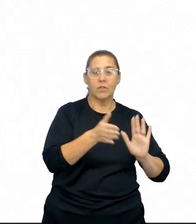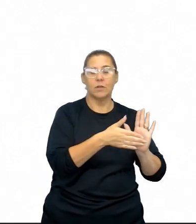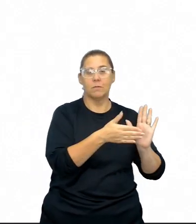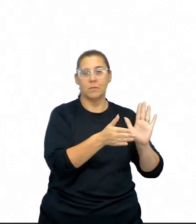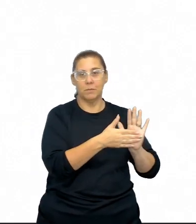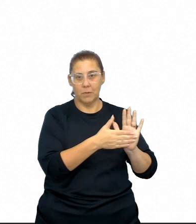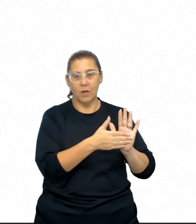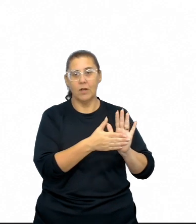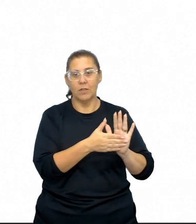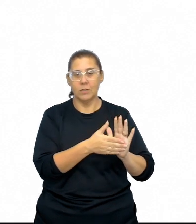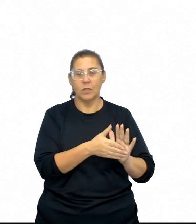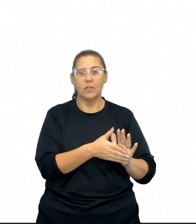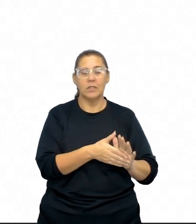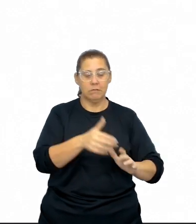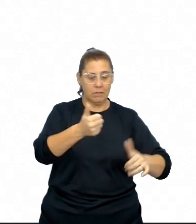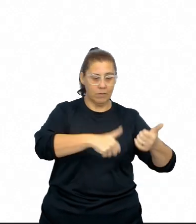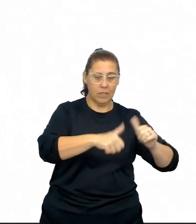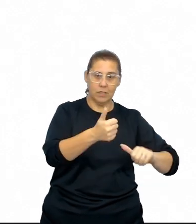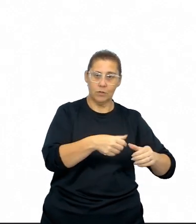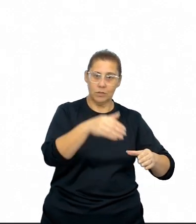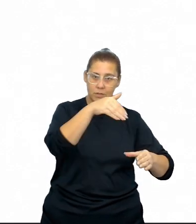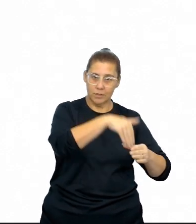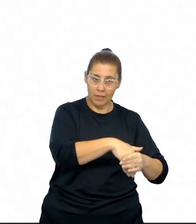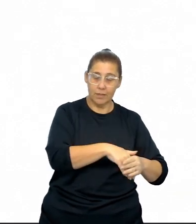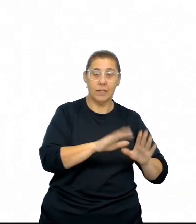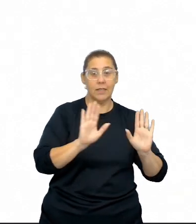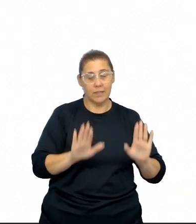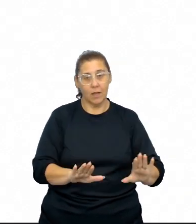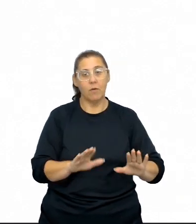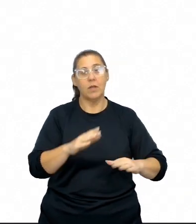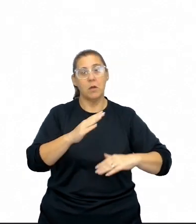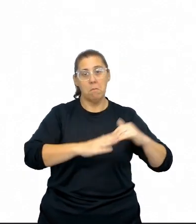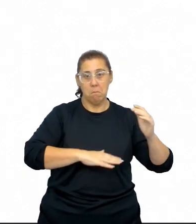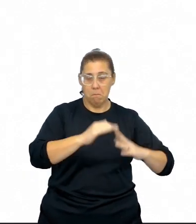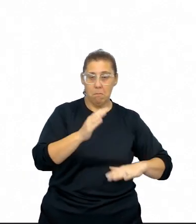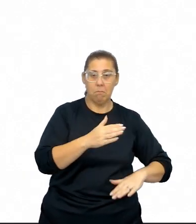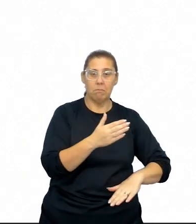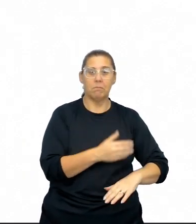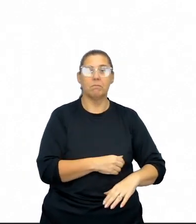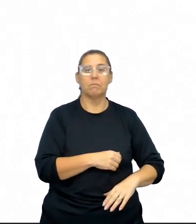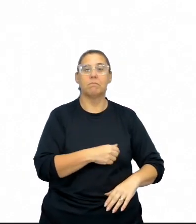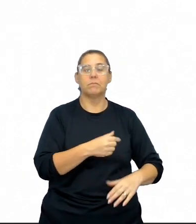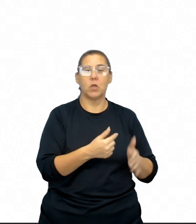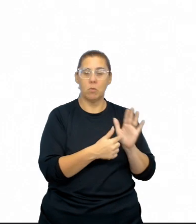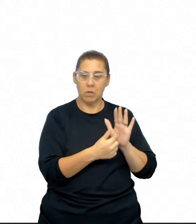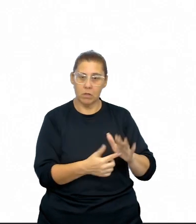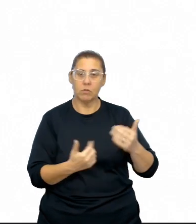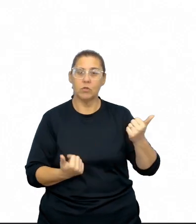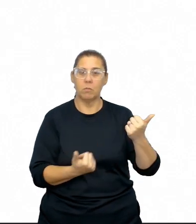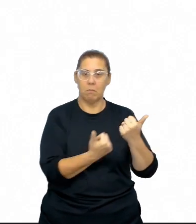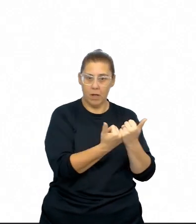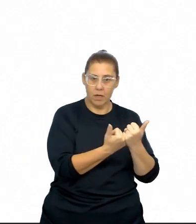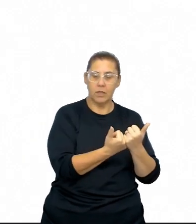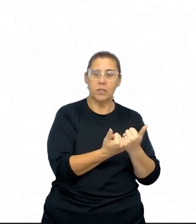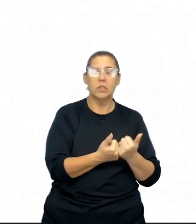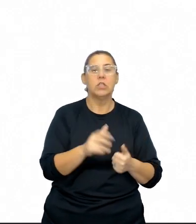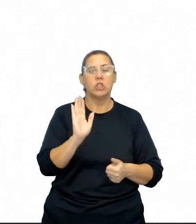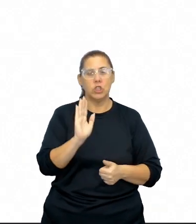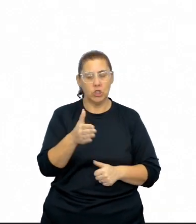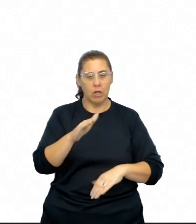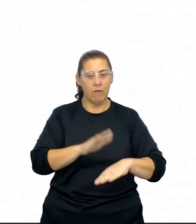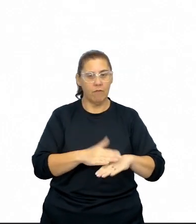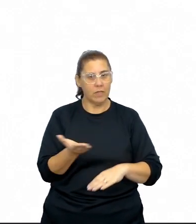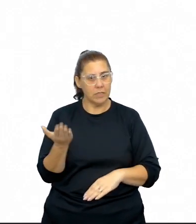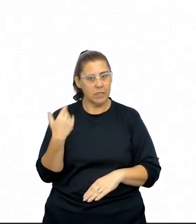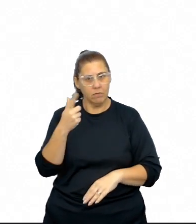na matriz das avaliações externas. Então, essas habilidades que eu mencionei, né, as de suporte e adiando séries anteriores,